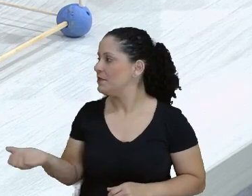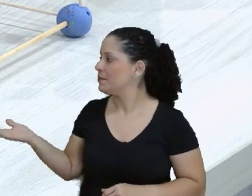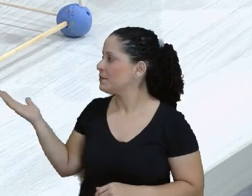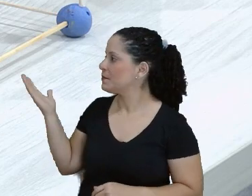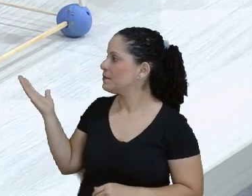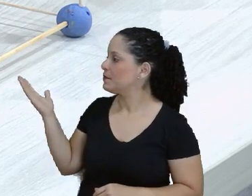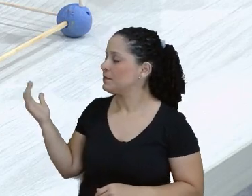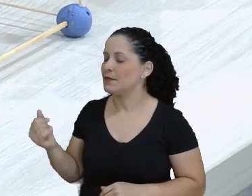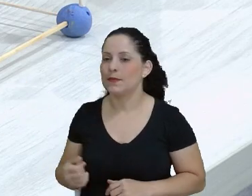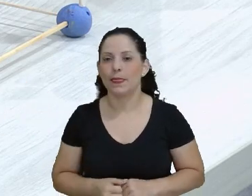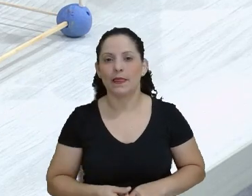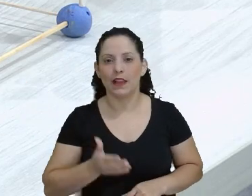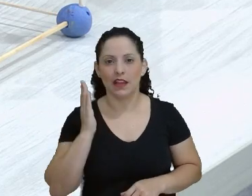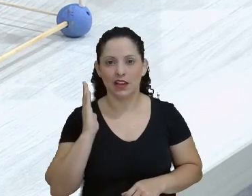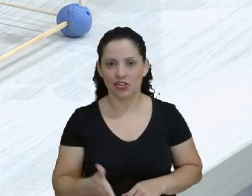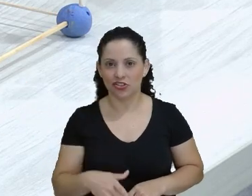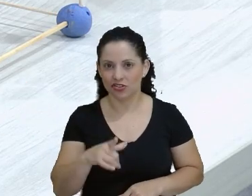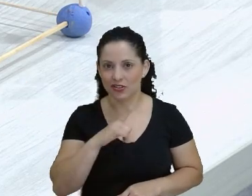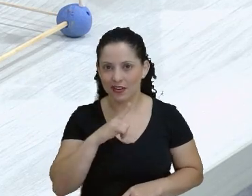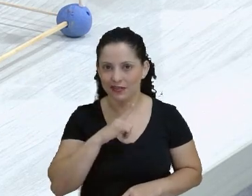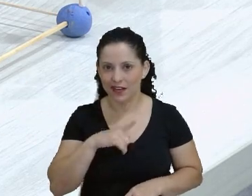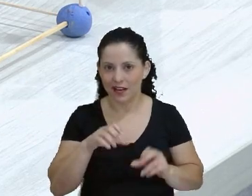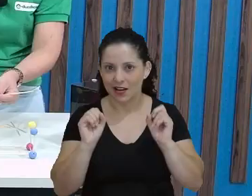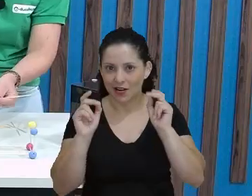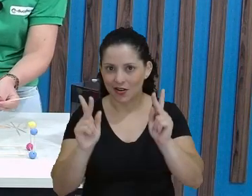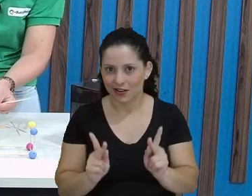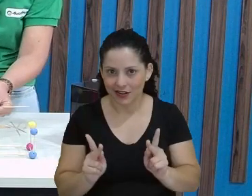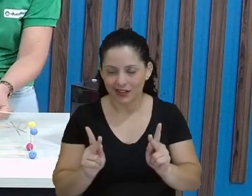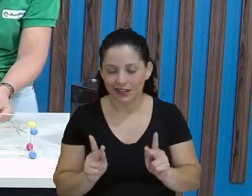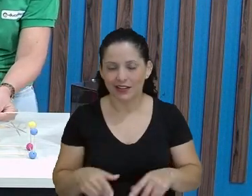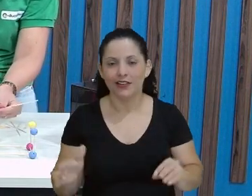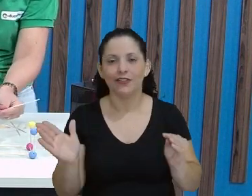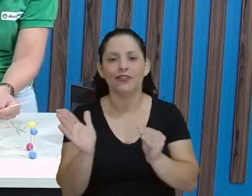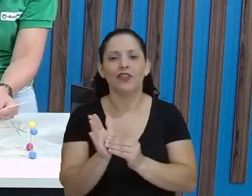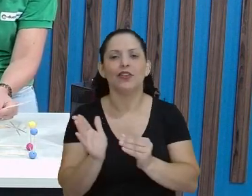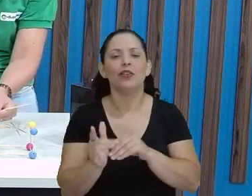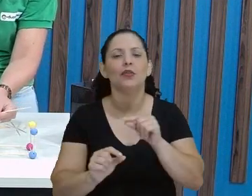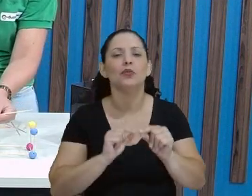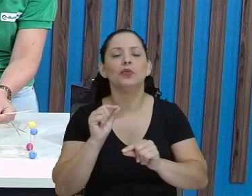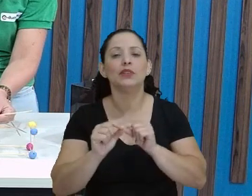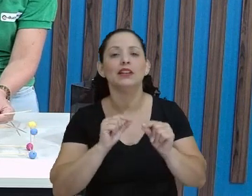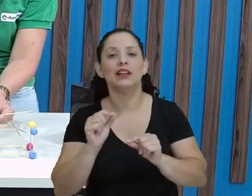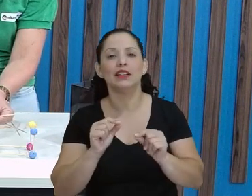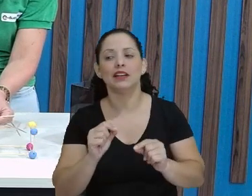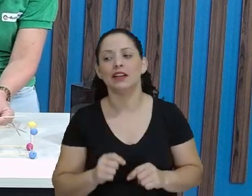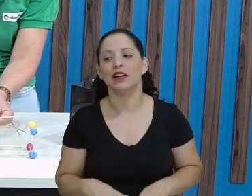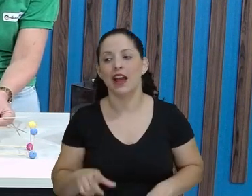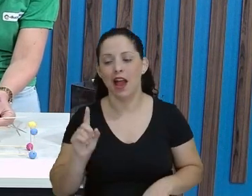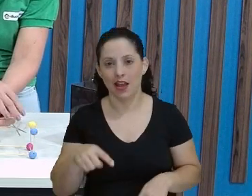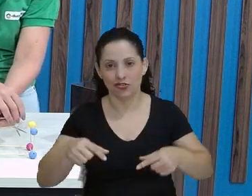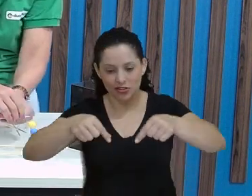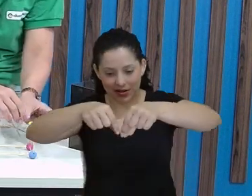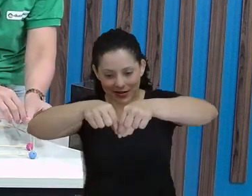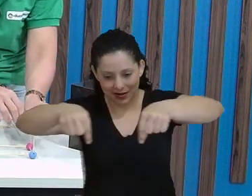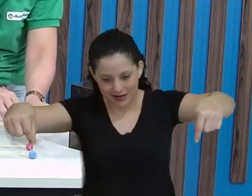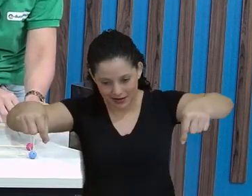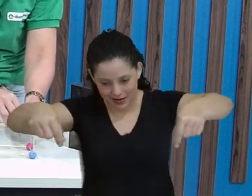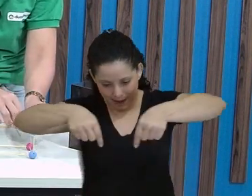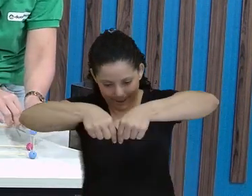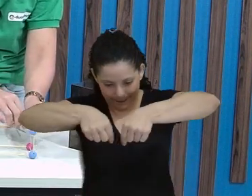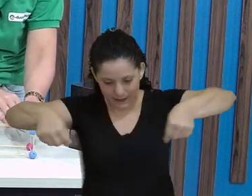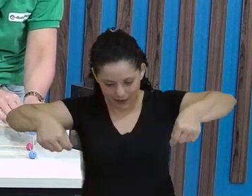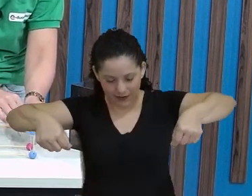está quase pronto. O que é que está faltando? As arestas maiores aqui, ó. Tá